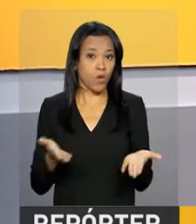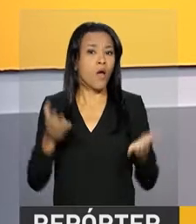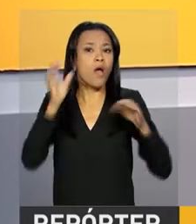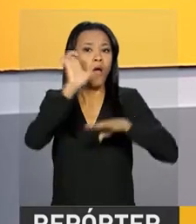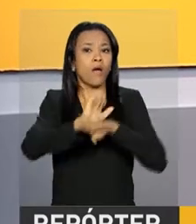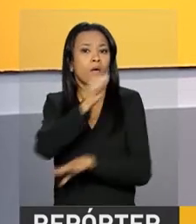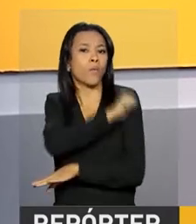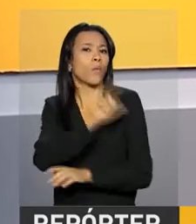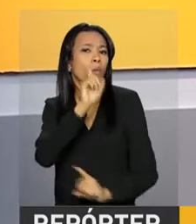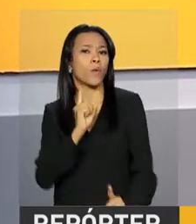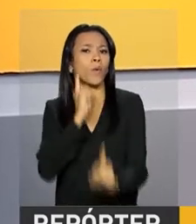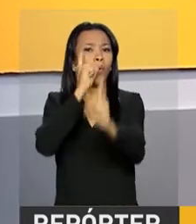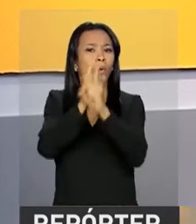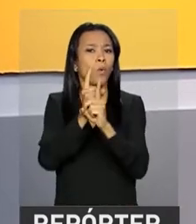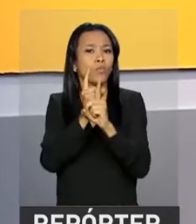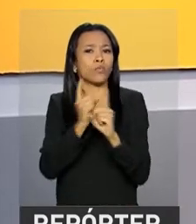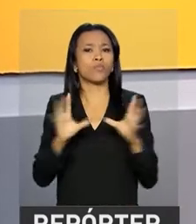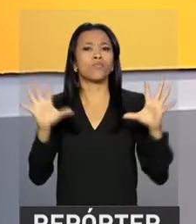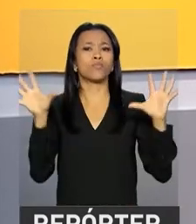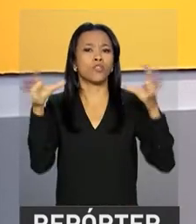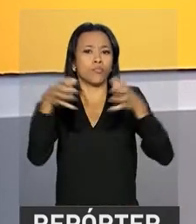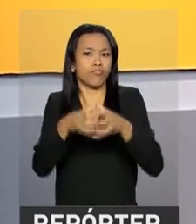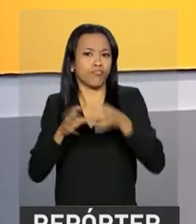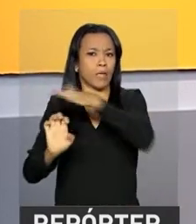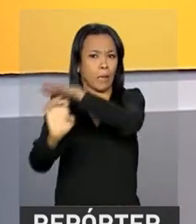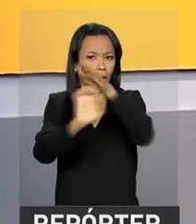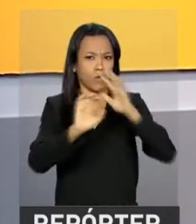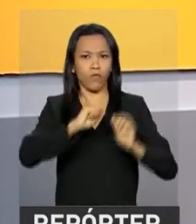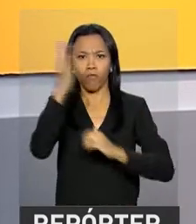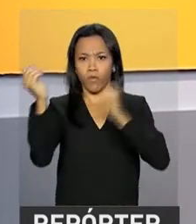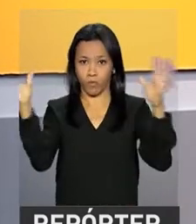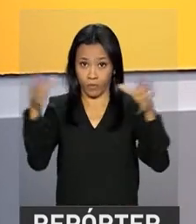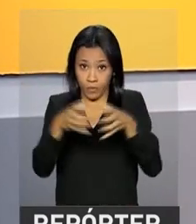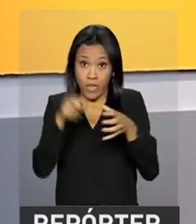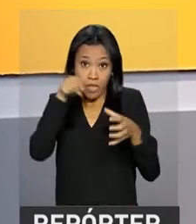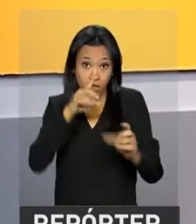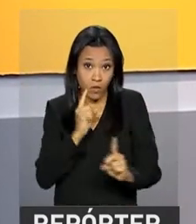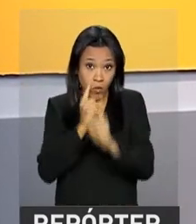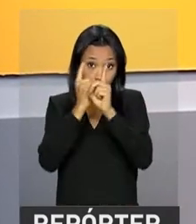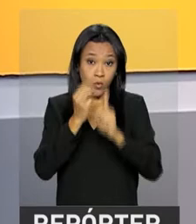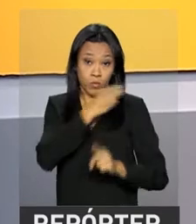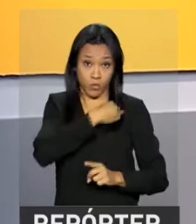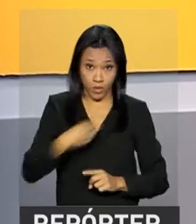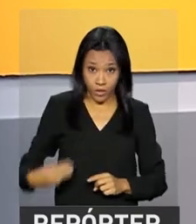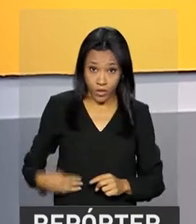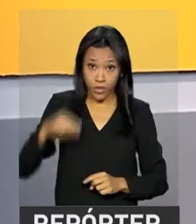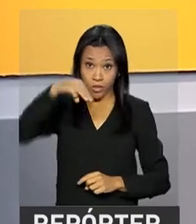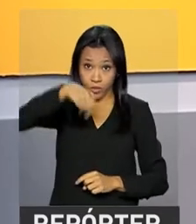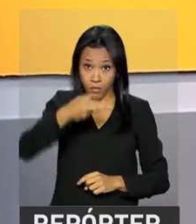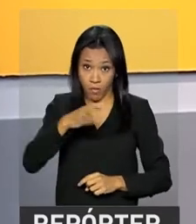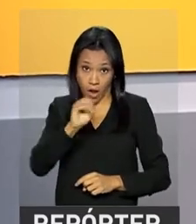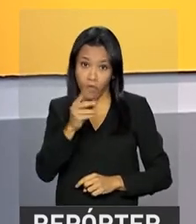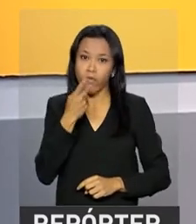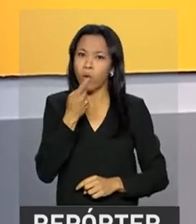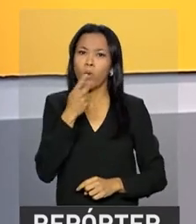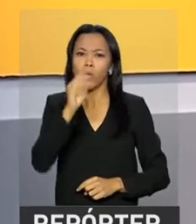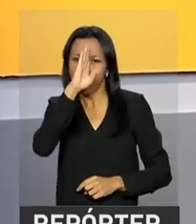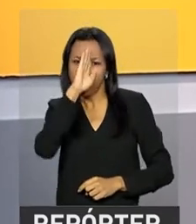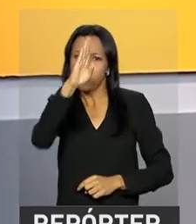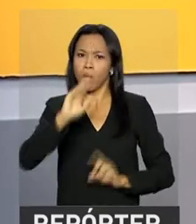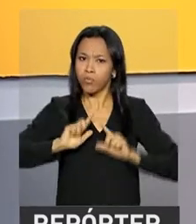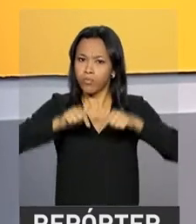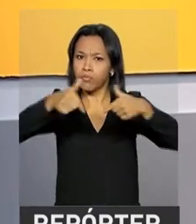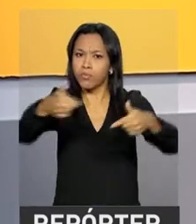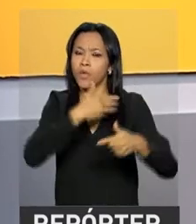o Encontro Nacional de Comércio Exterior. No evento, o ministro Marcos Pereira disse que a prioridade do governo é impulsionar